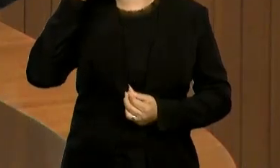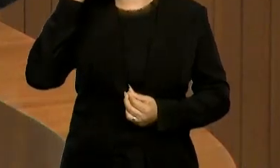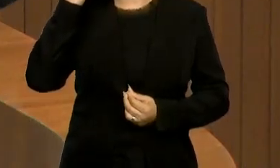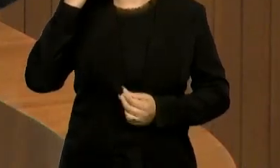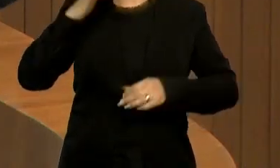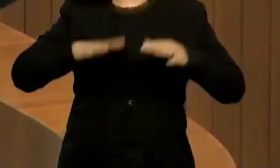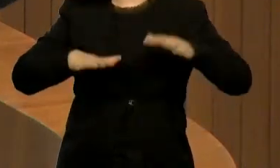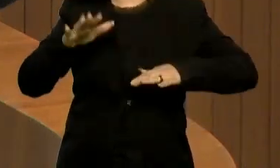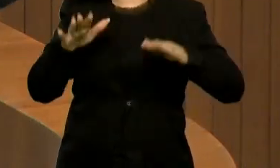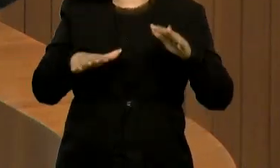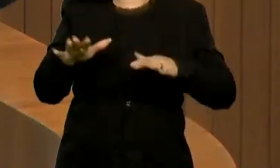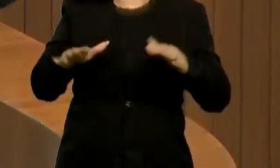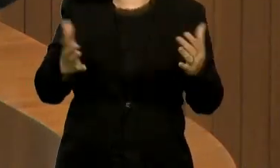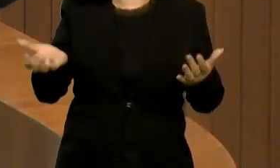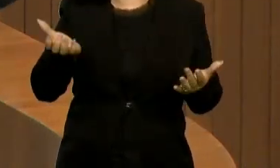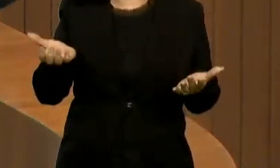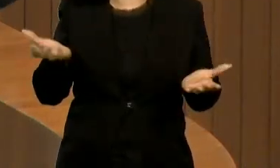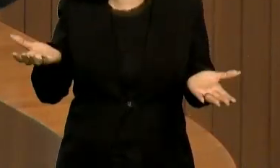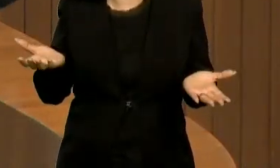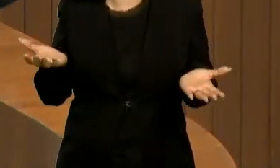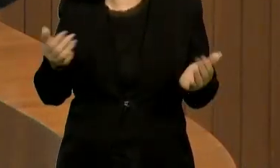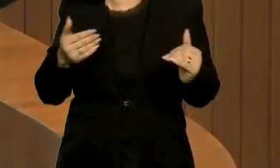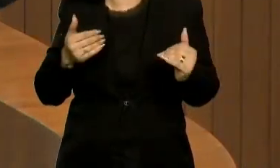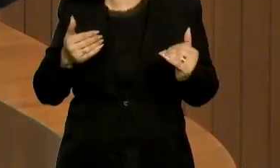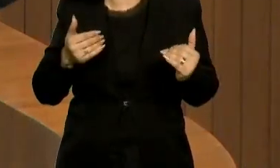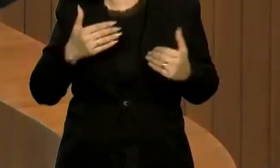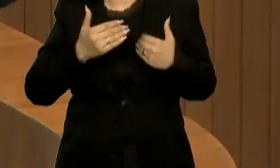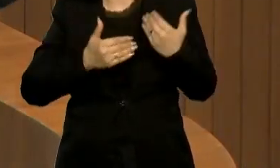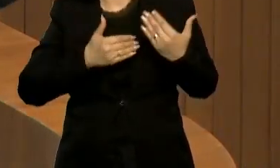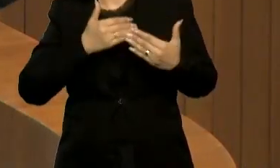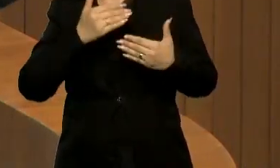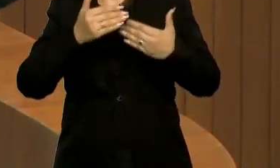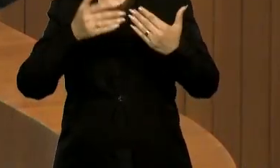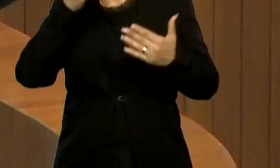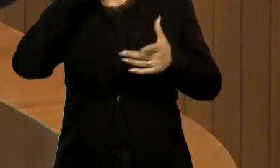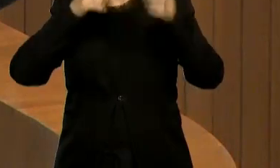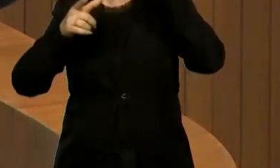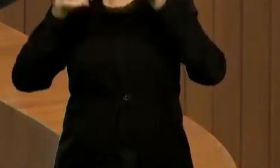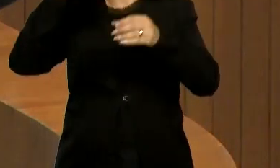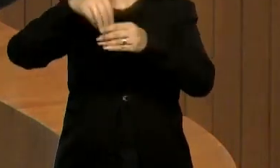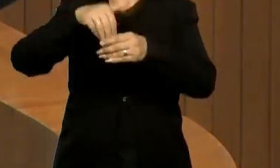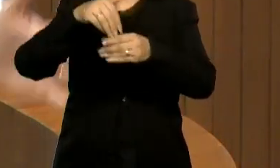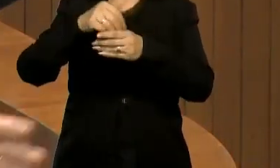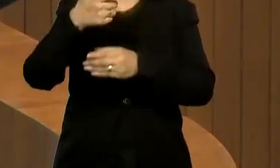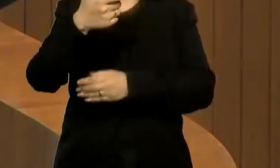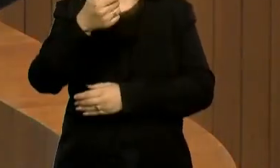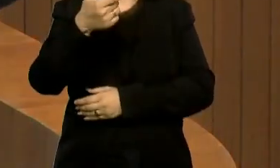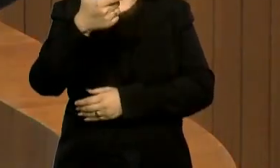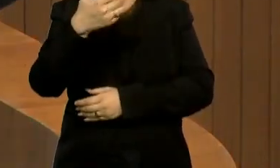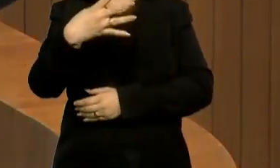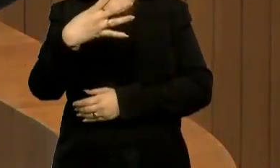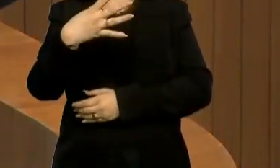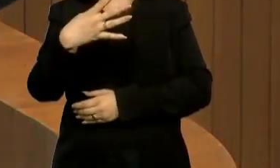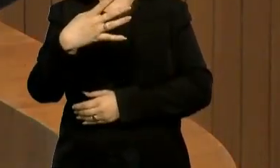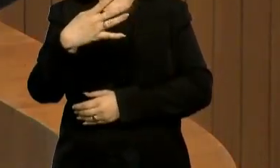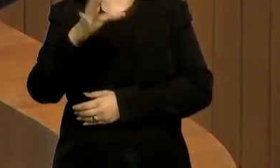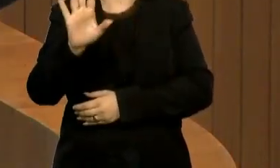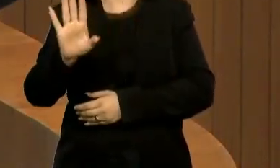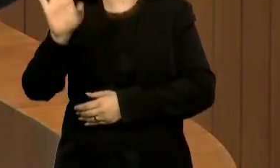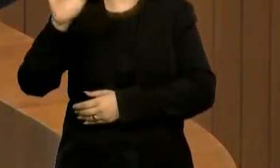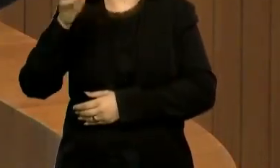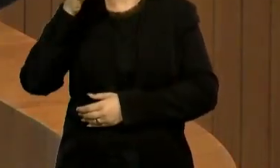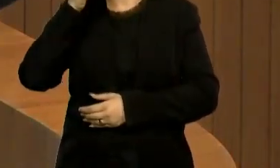talvez buscando, sei lá, algum êxito nas eleições de 2024, afinal de contas, isso é muito forte no interior do estado, ninguém quer ter a sua